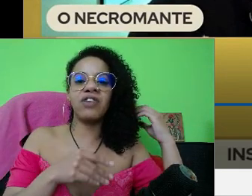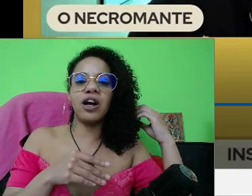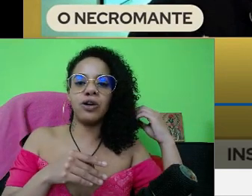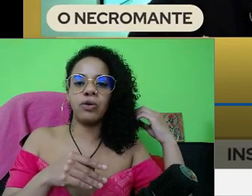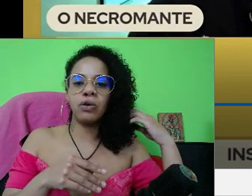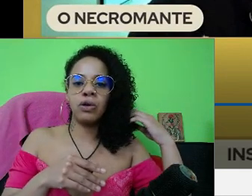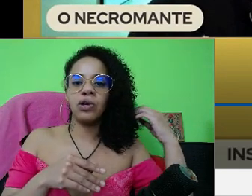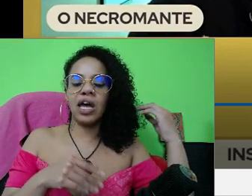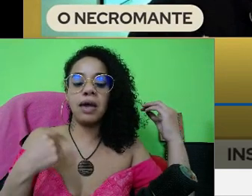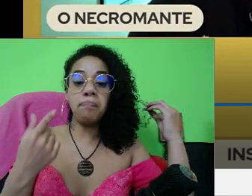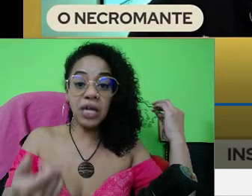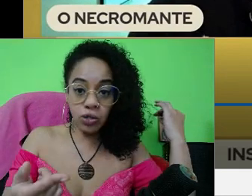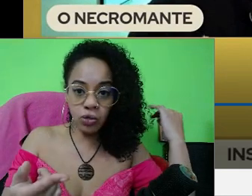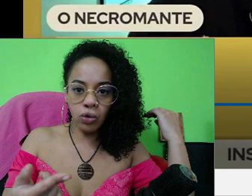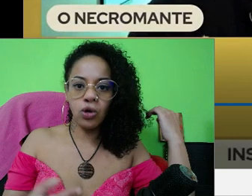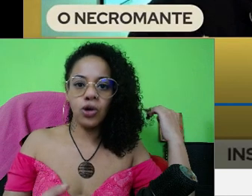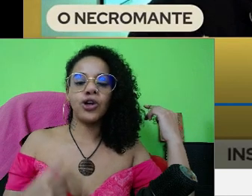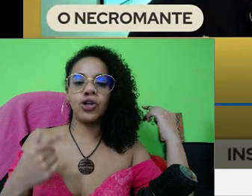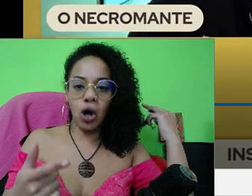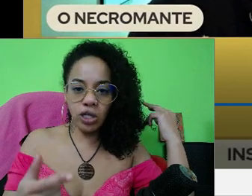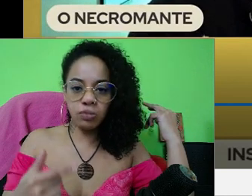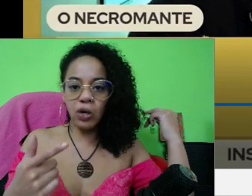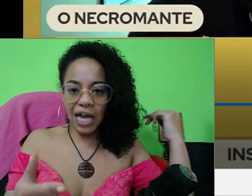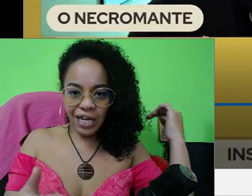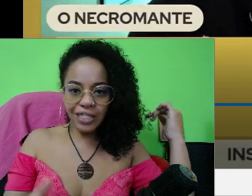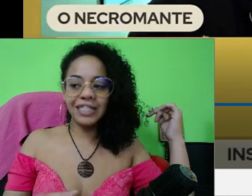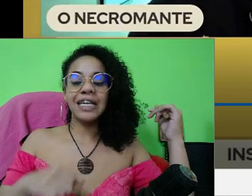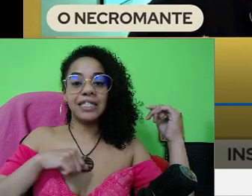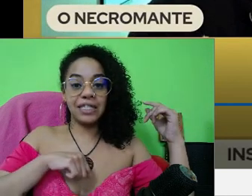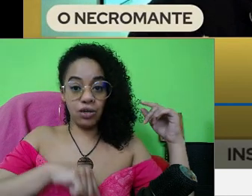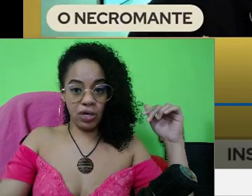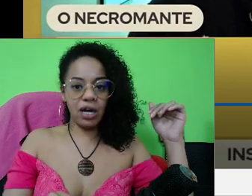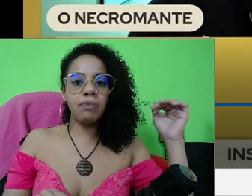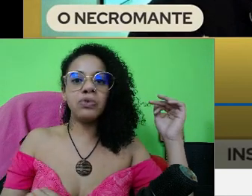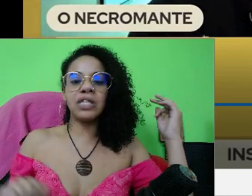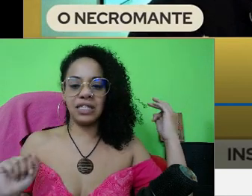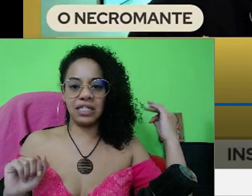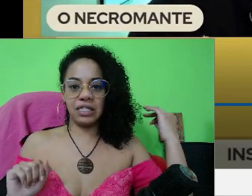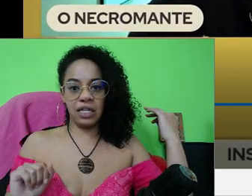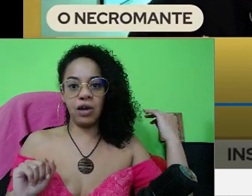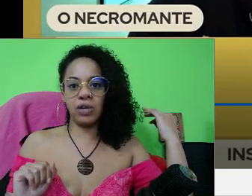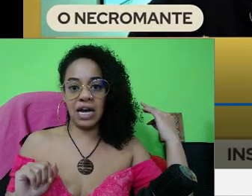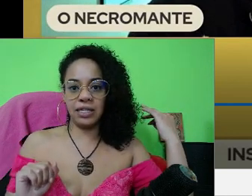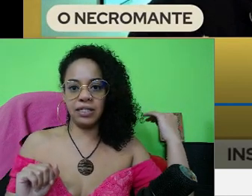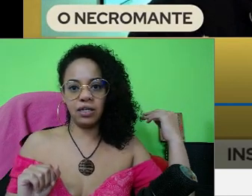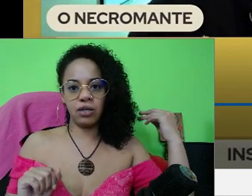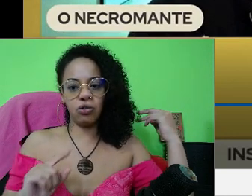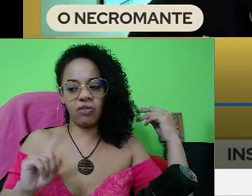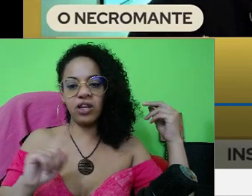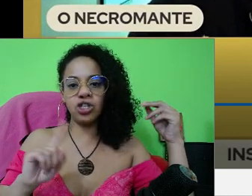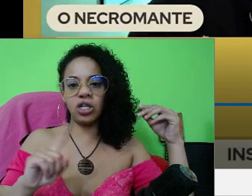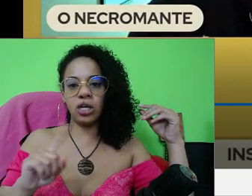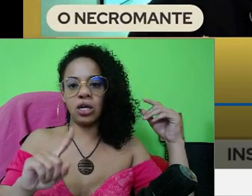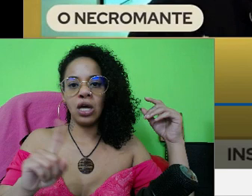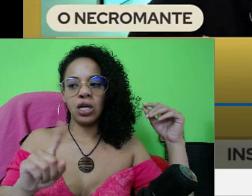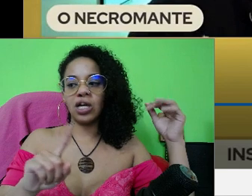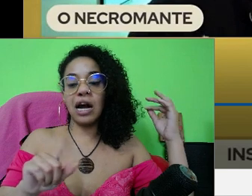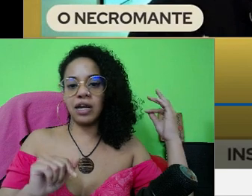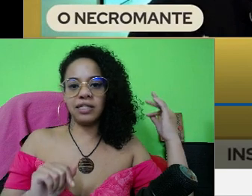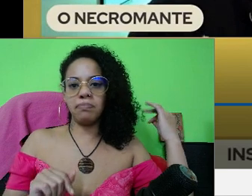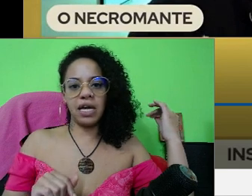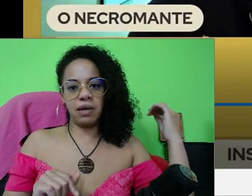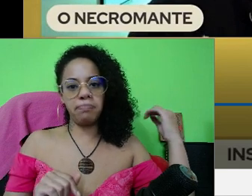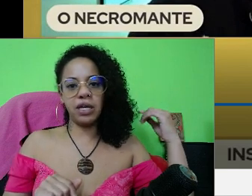Sara inverno né repito nós mulheres seguramos essas neonazes eu não tô falando de